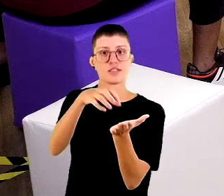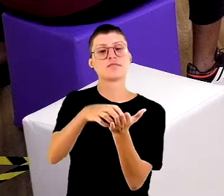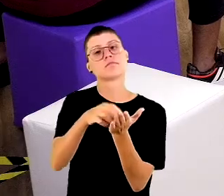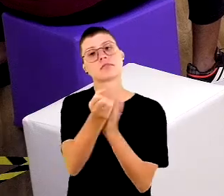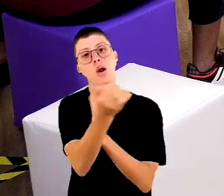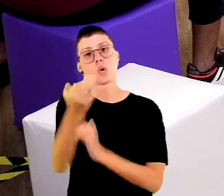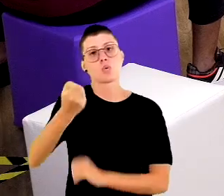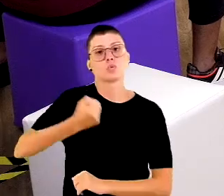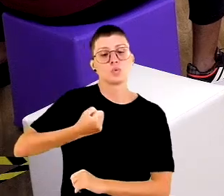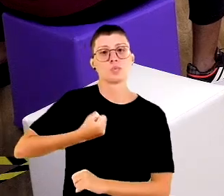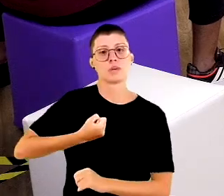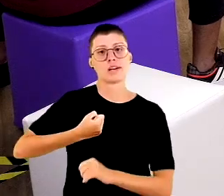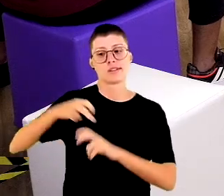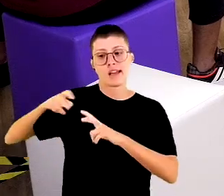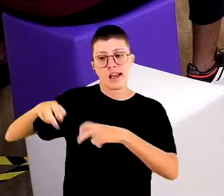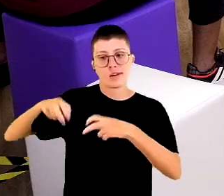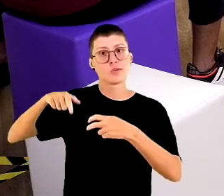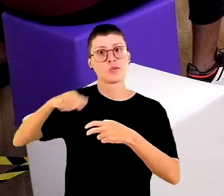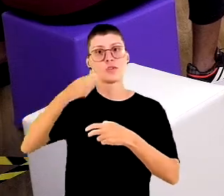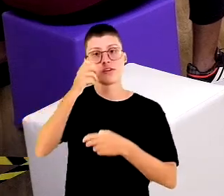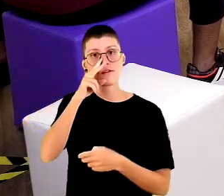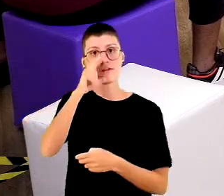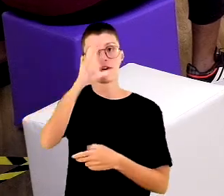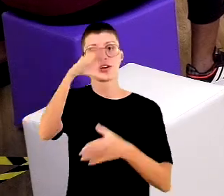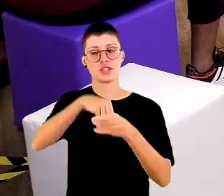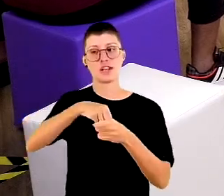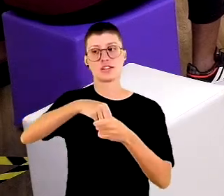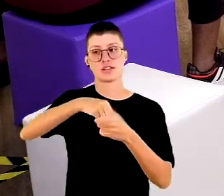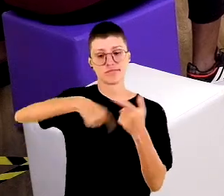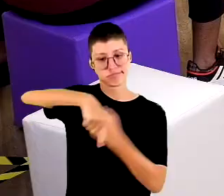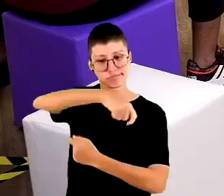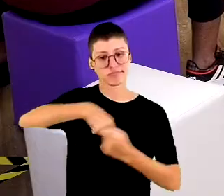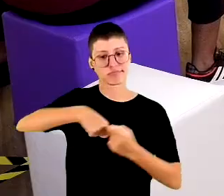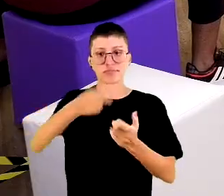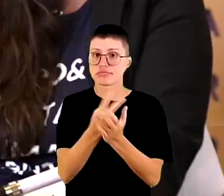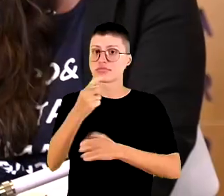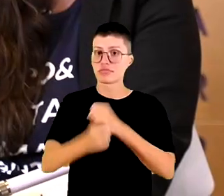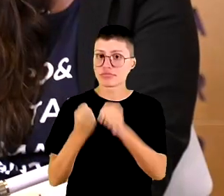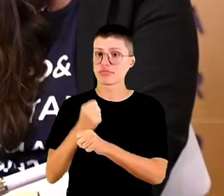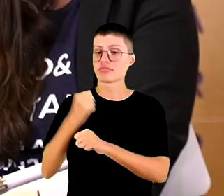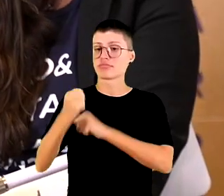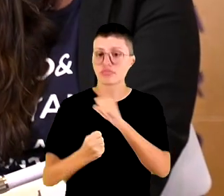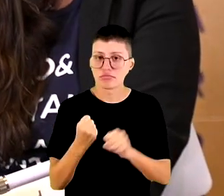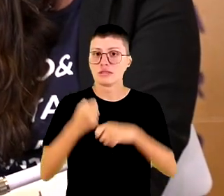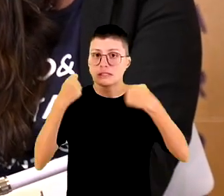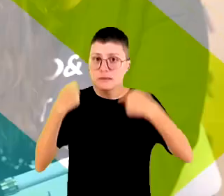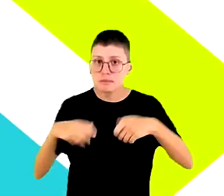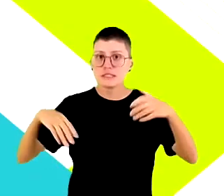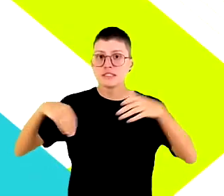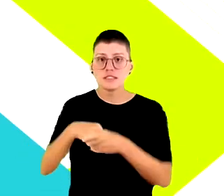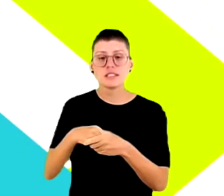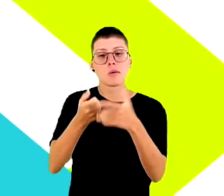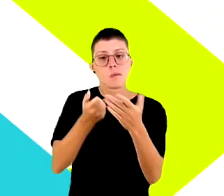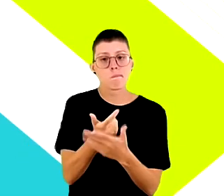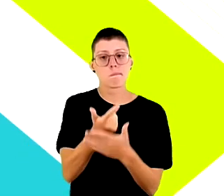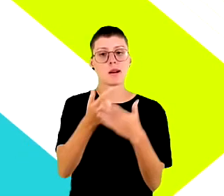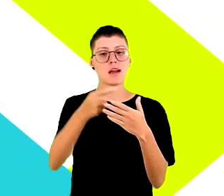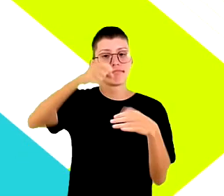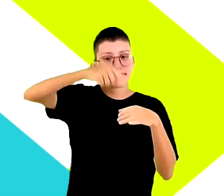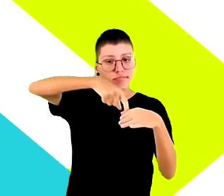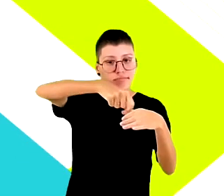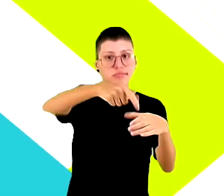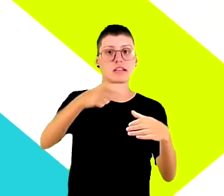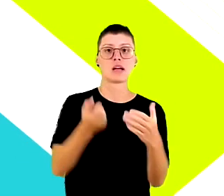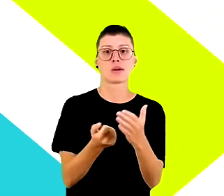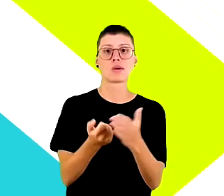um negócio super intenso em capital. Né, todo ano o produtor precisa lá do recurso para comprar semente, comprar o defensivo dele para